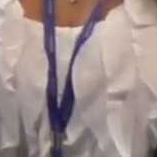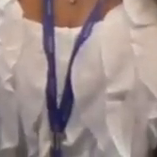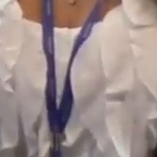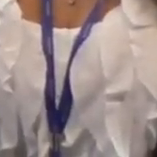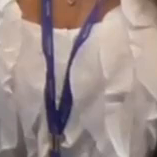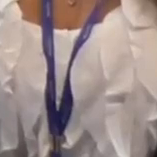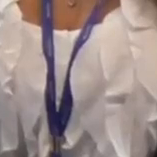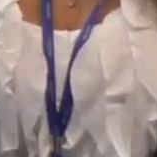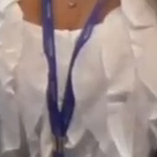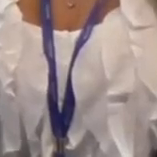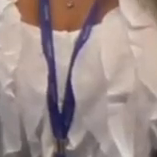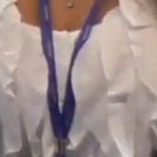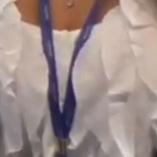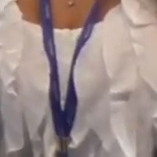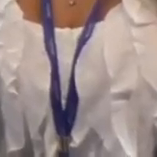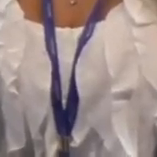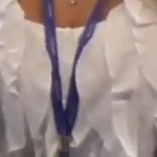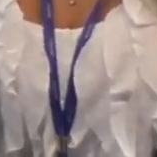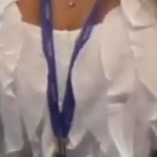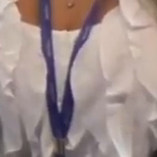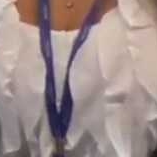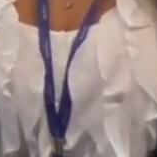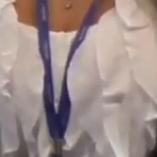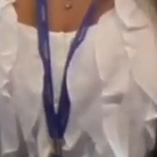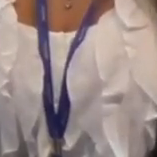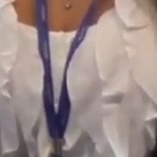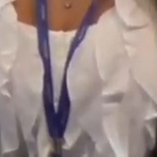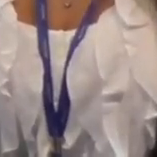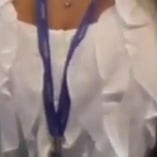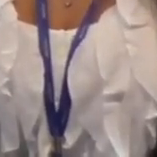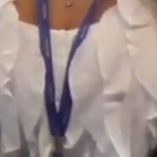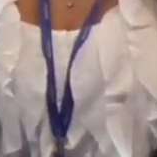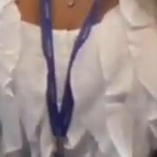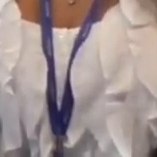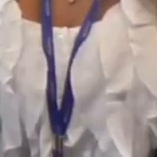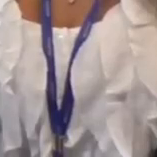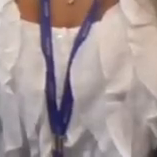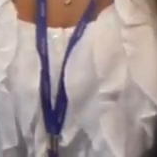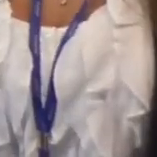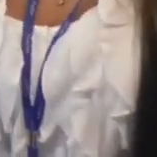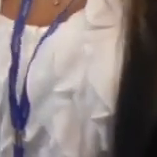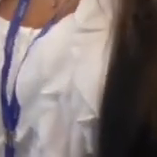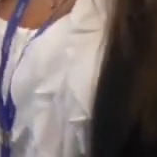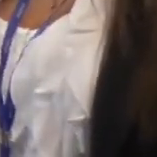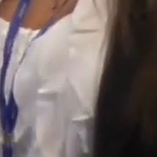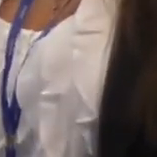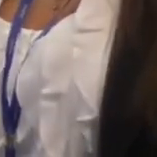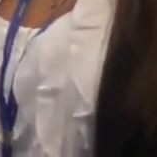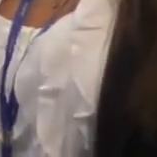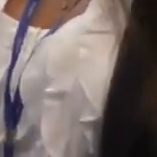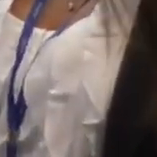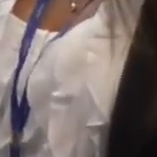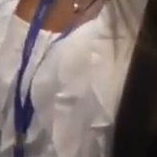o livro, ler e deu, né? Então, acho que foi ótimo, vai ser muito bom para todos os estudantes. Obrigada, meninas, né? Agradecemos, prof. A gente está